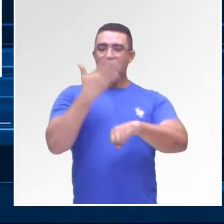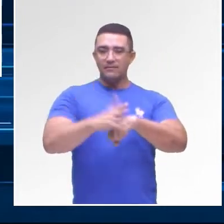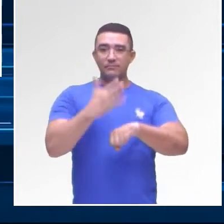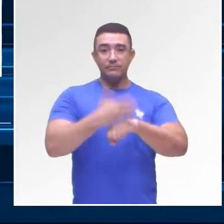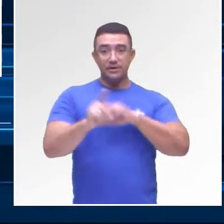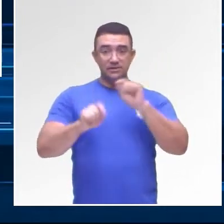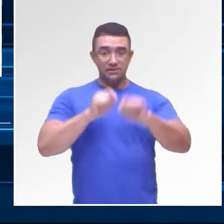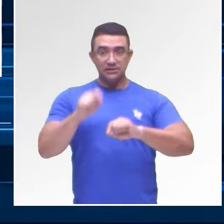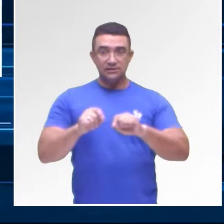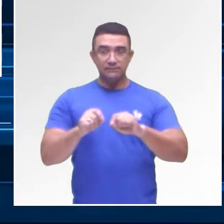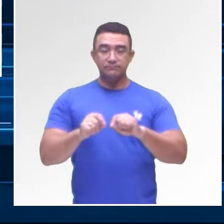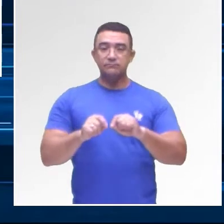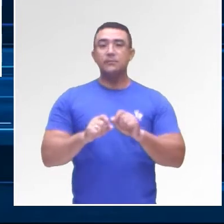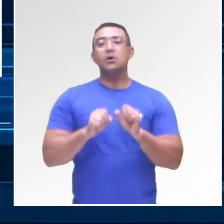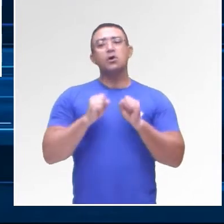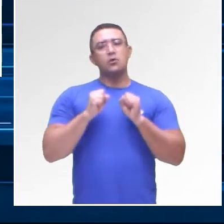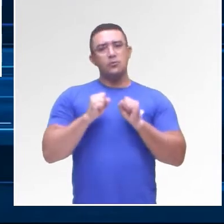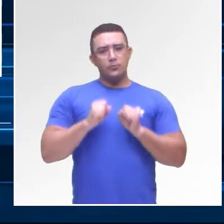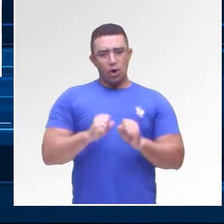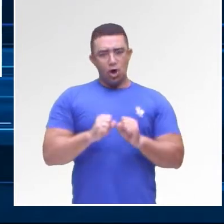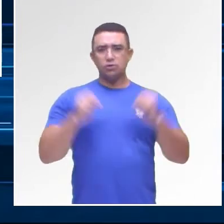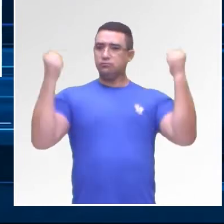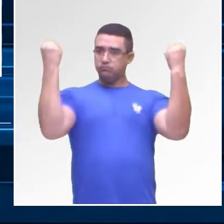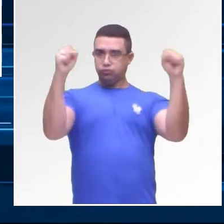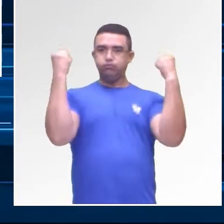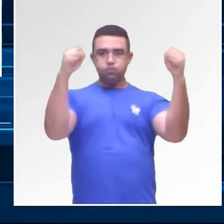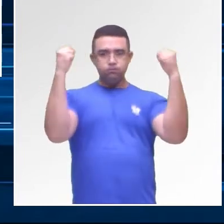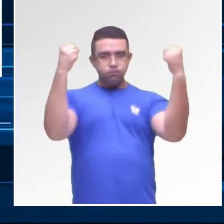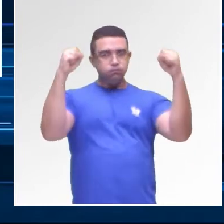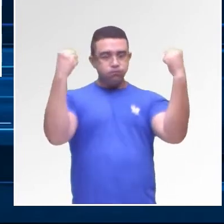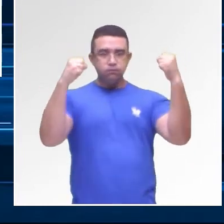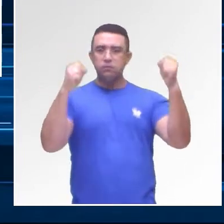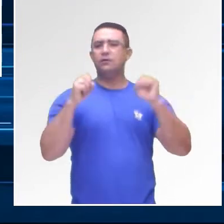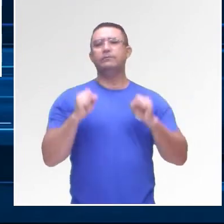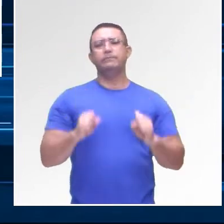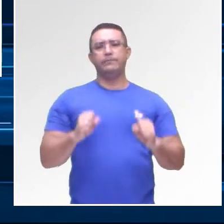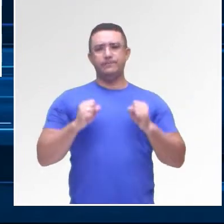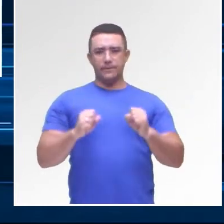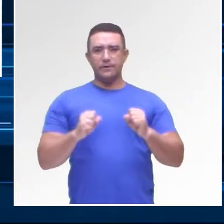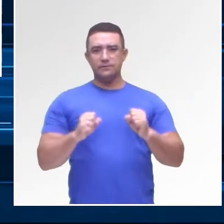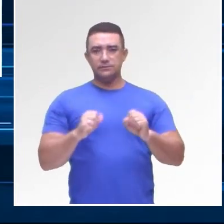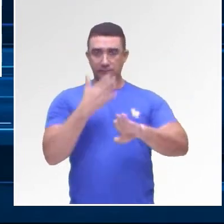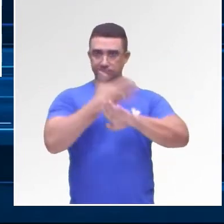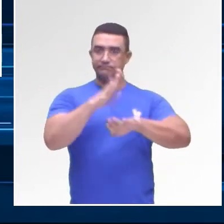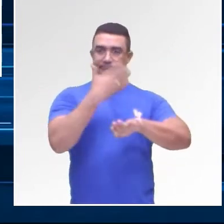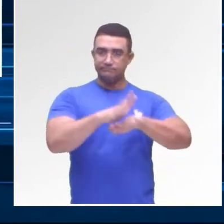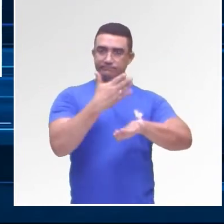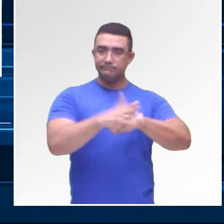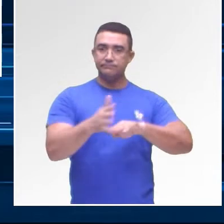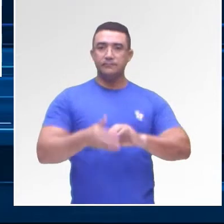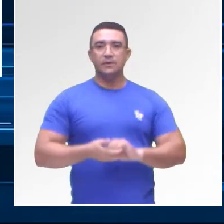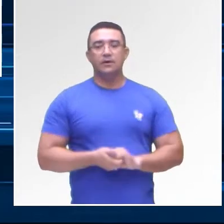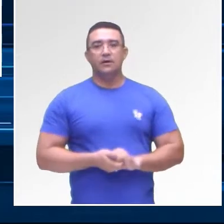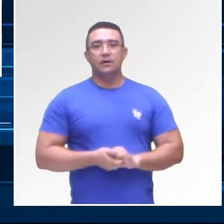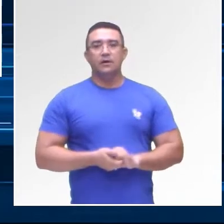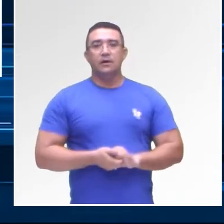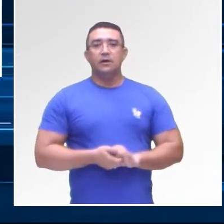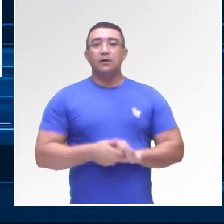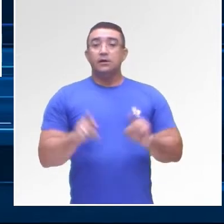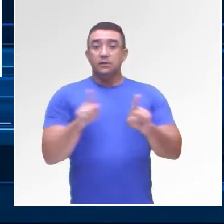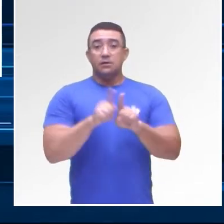Especificamente, pode ser a musculação. A mesma coisa ocorre para o momento de